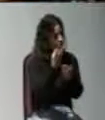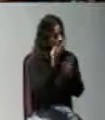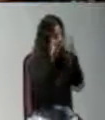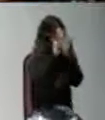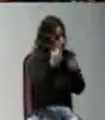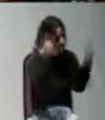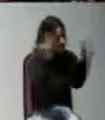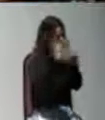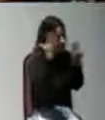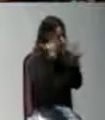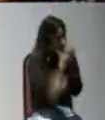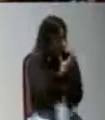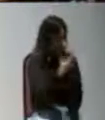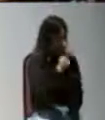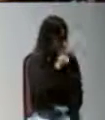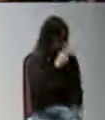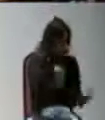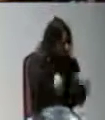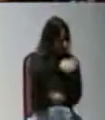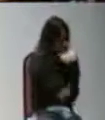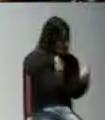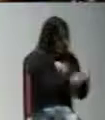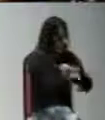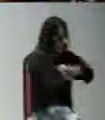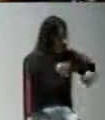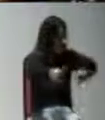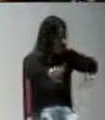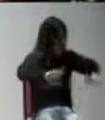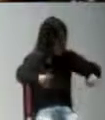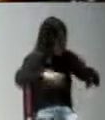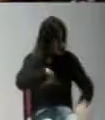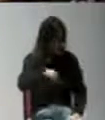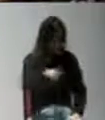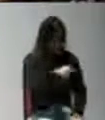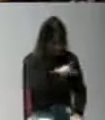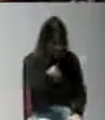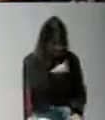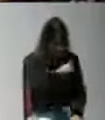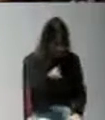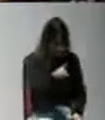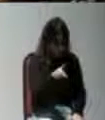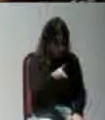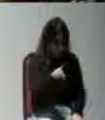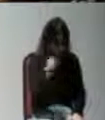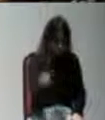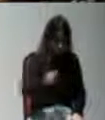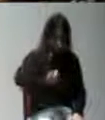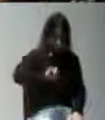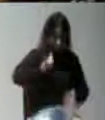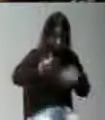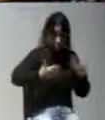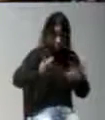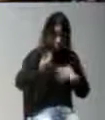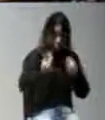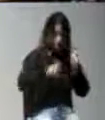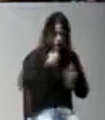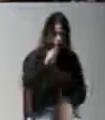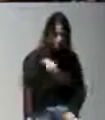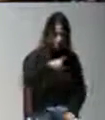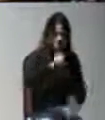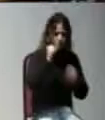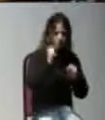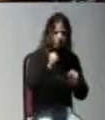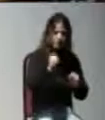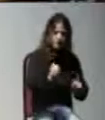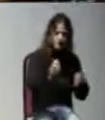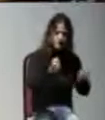coisa. Quando uma professora ou professor entende como eles podem defender quem quer acabar